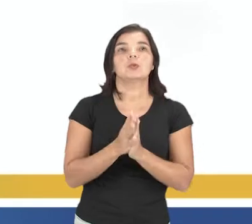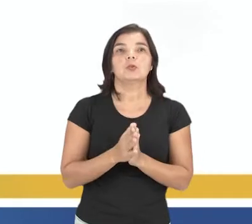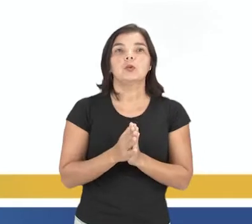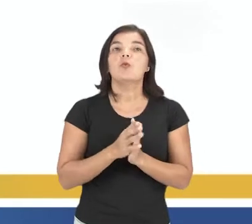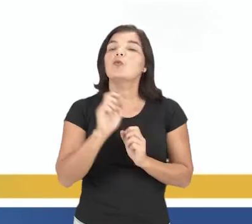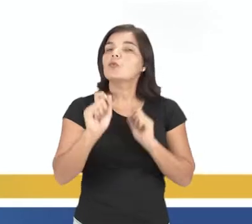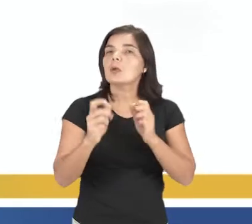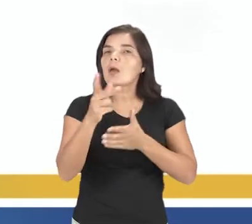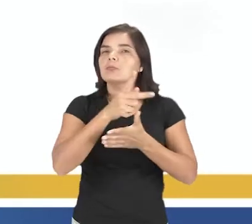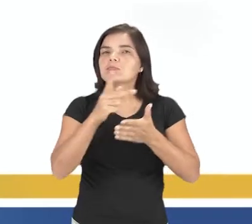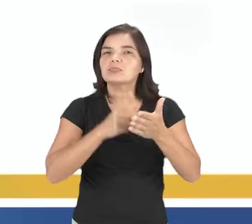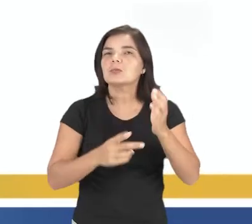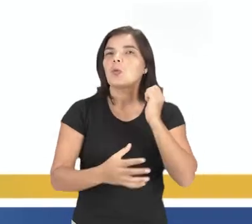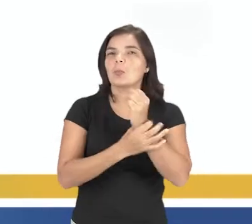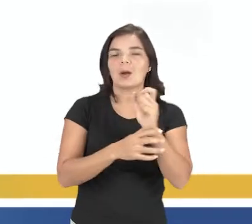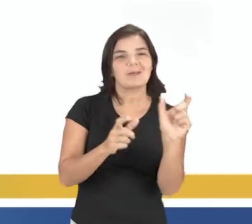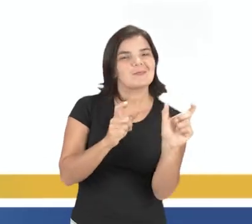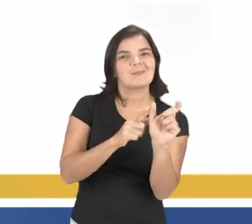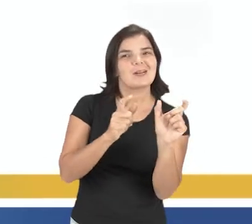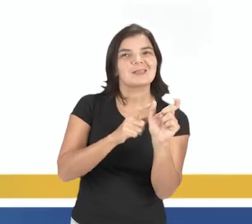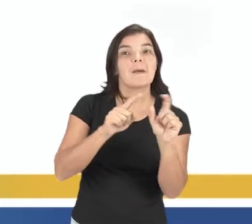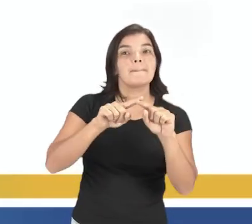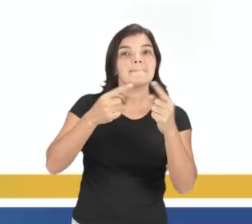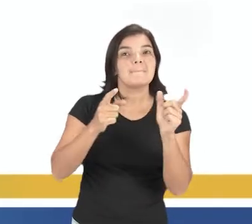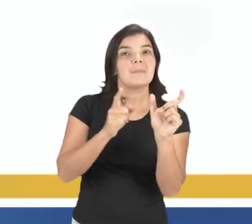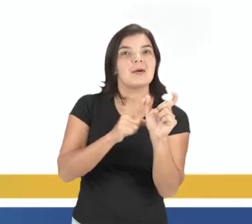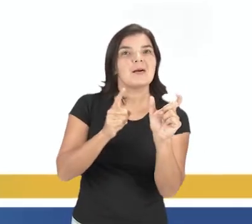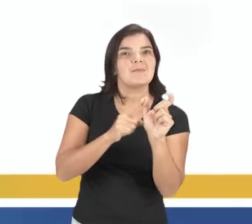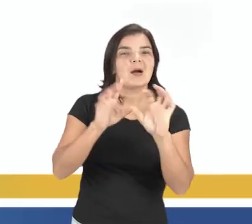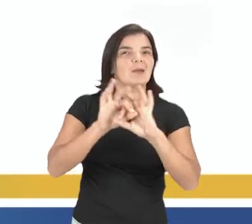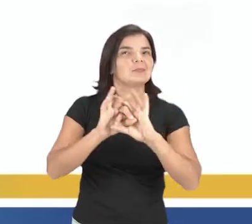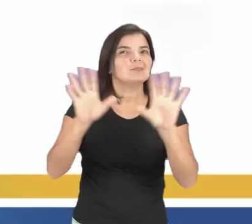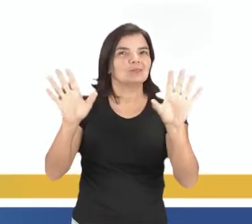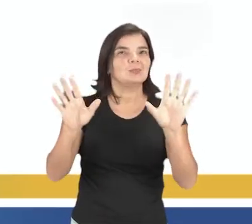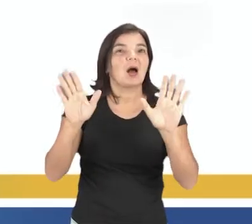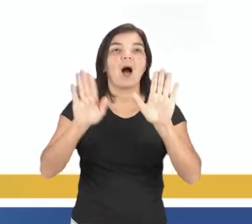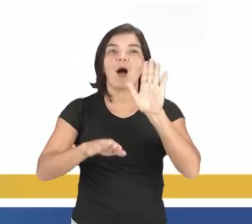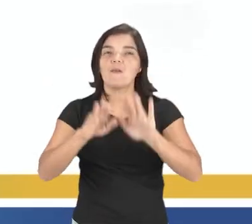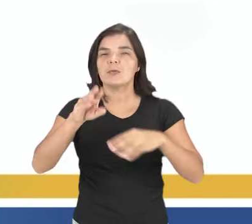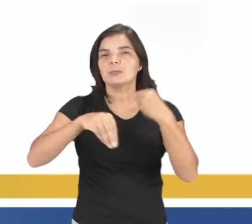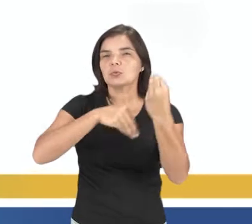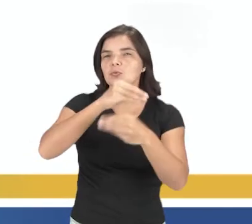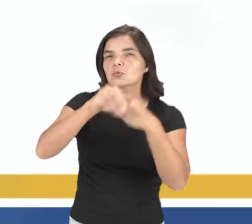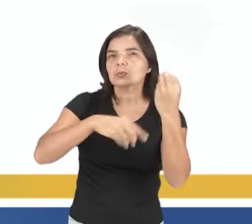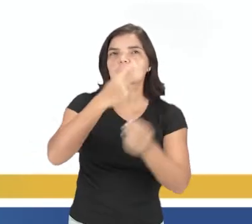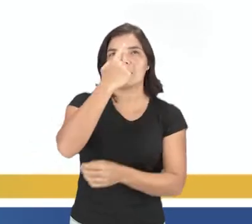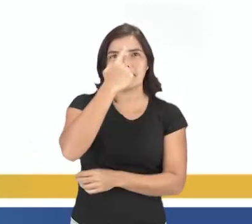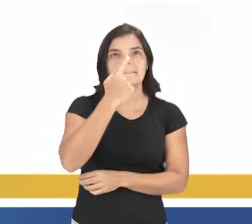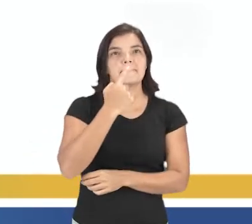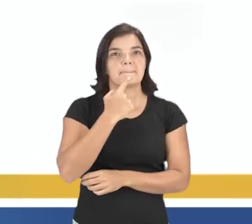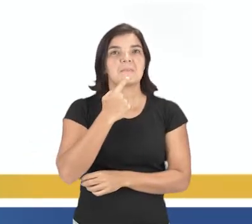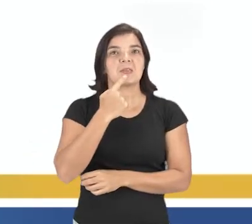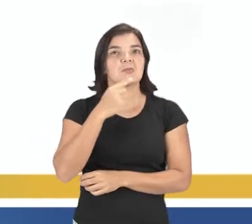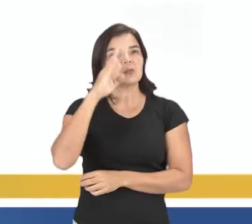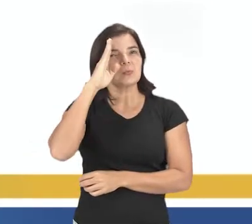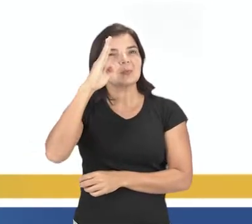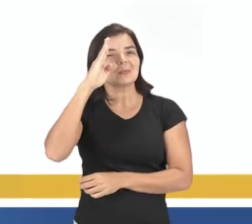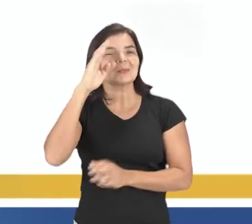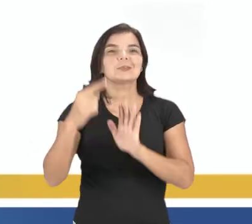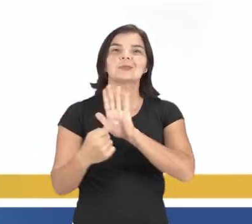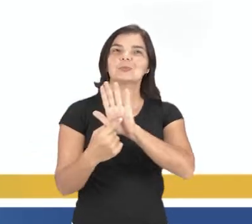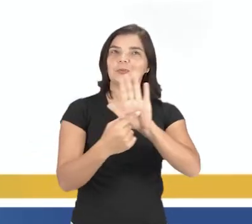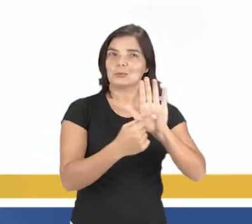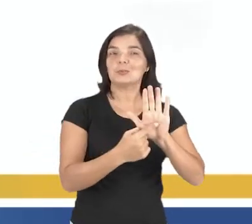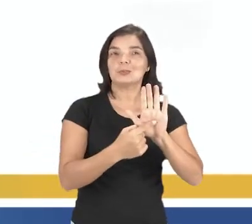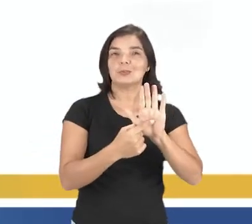poeta concreto não é a sílaba métrica, mas a palavra em liberdade, muitas vezes misturada às imagens. E nós vamos ter uma